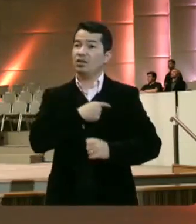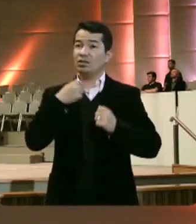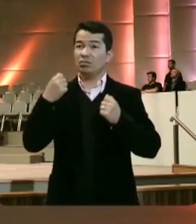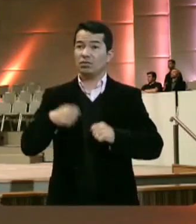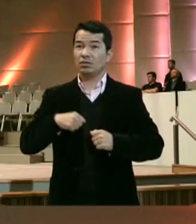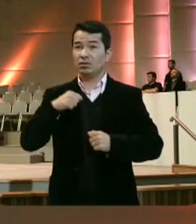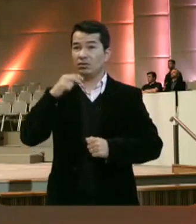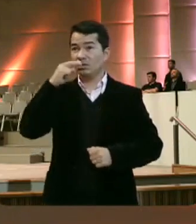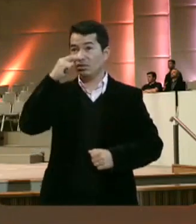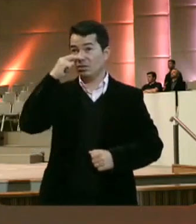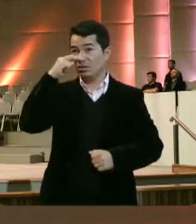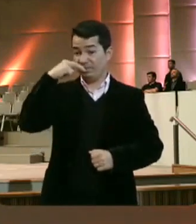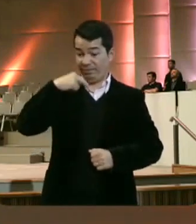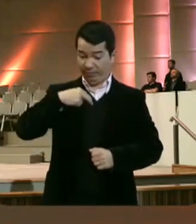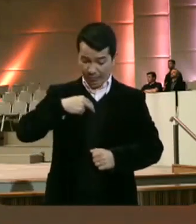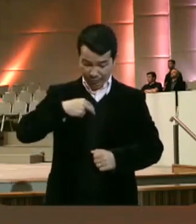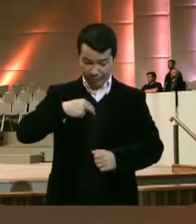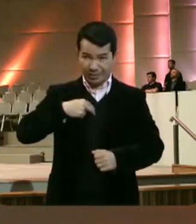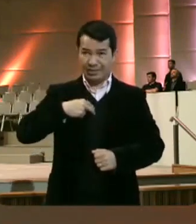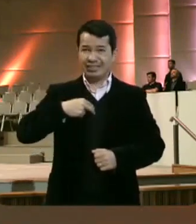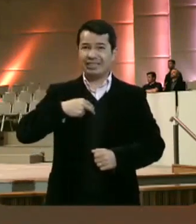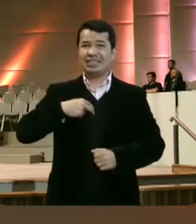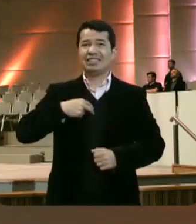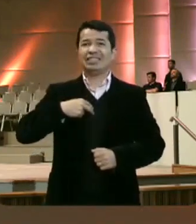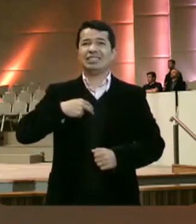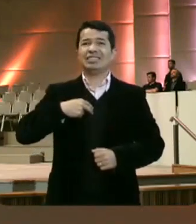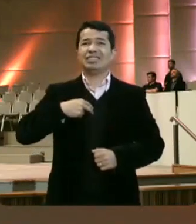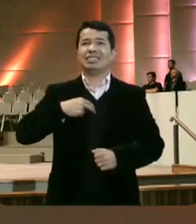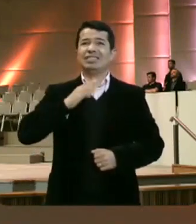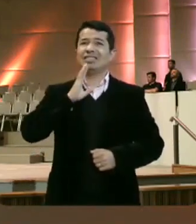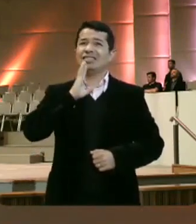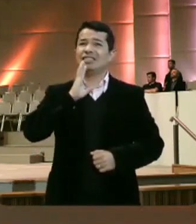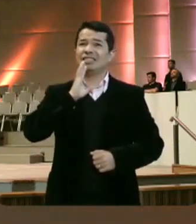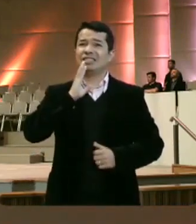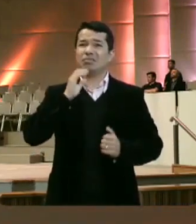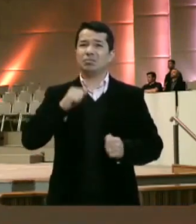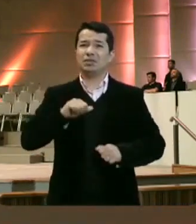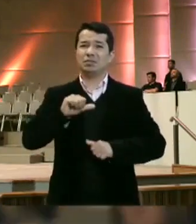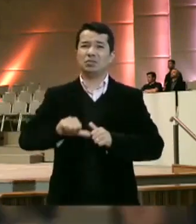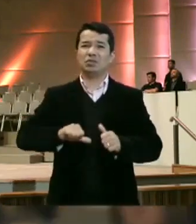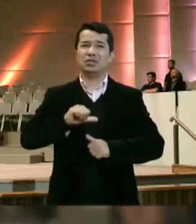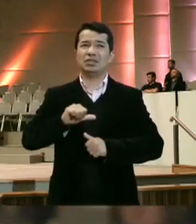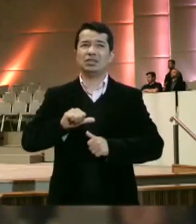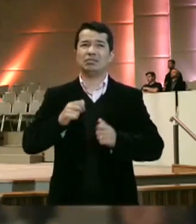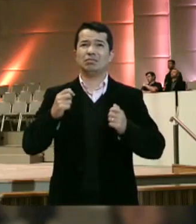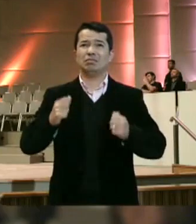deixa eu tratar o teu coração, deixa eu tratar os teus olhos,